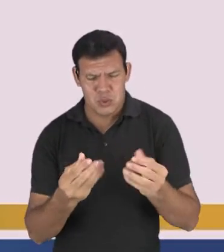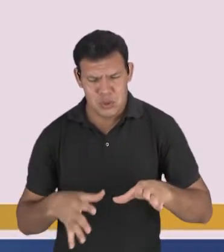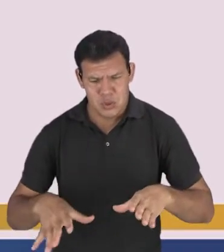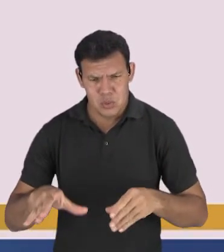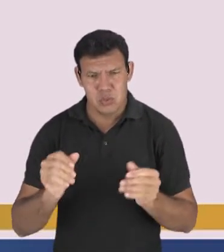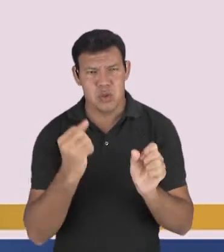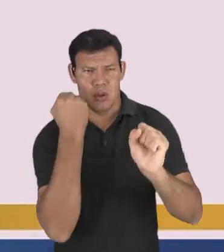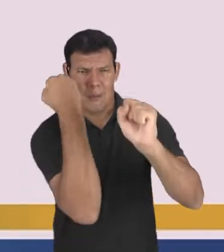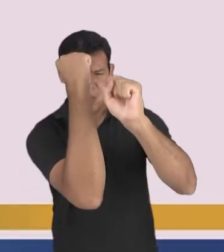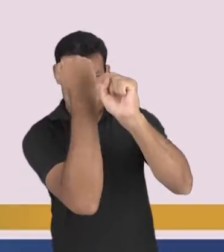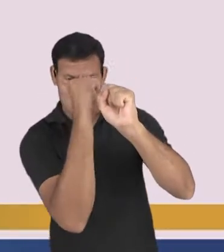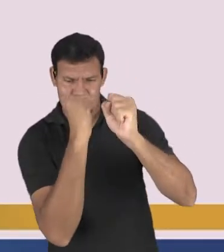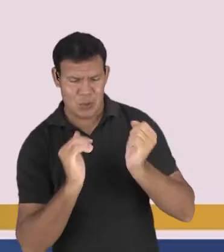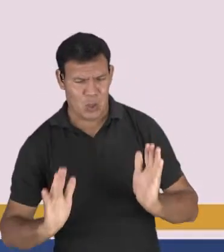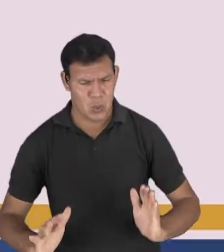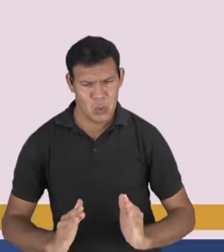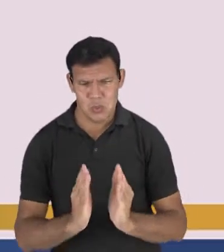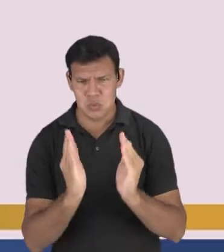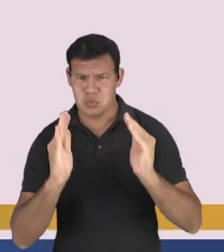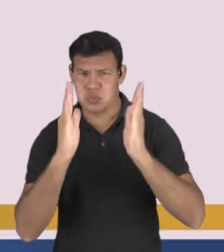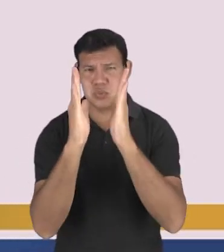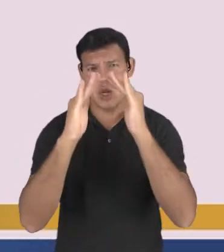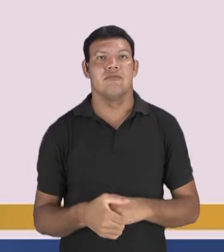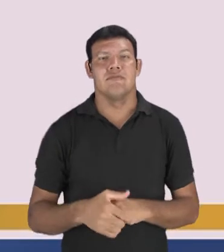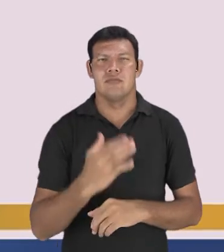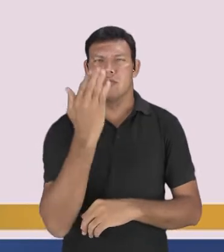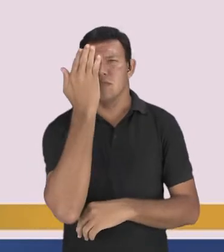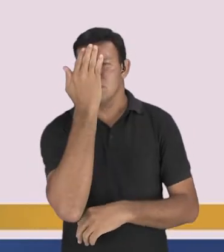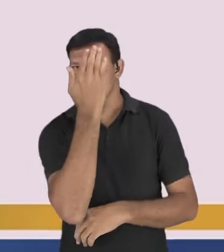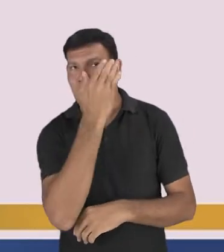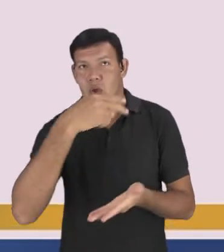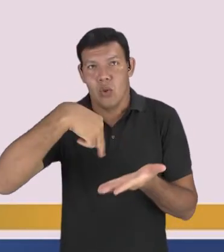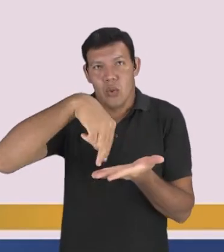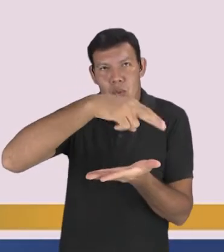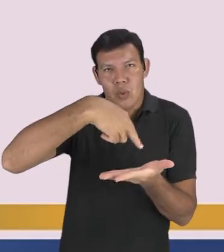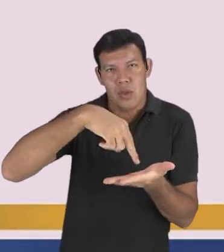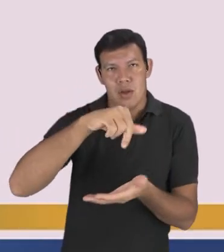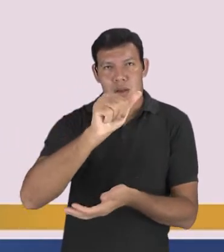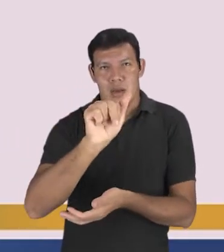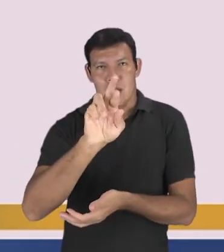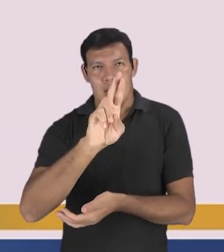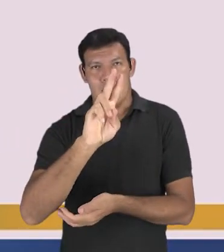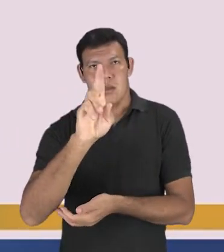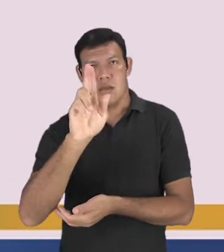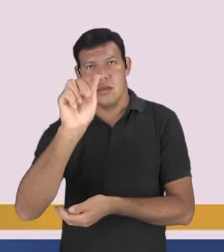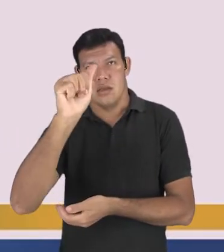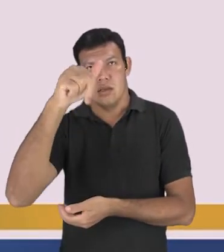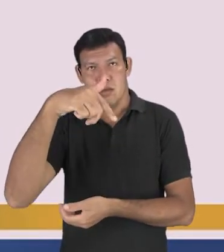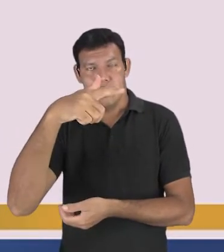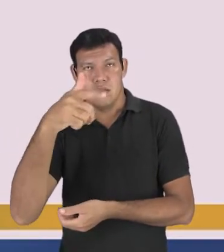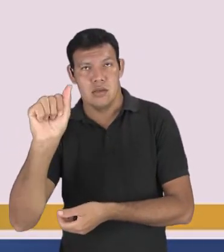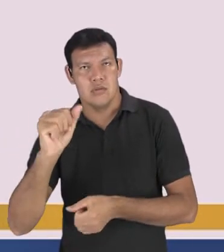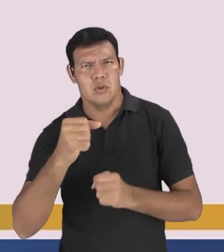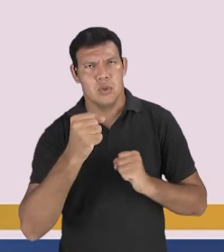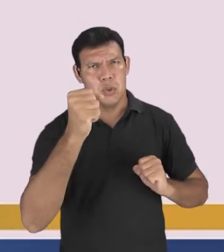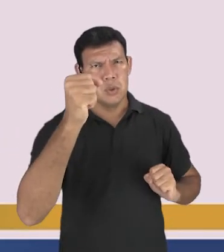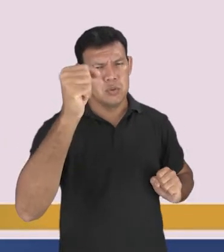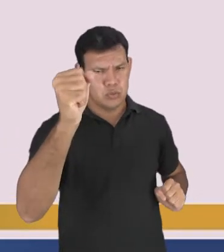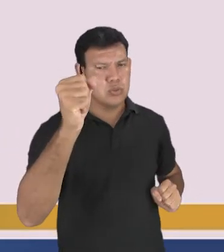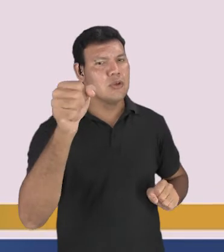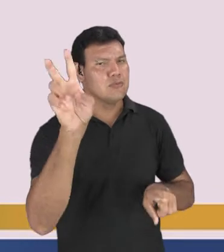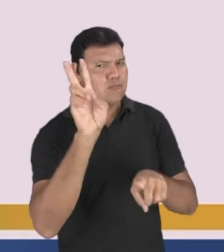nossa formação. Eu quero mostrar para vocês aqui nesse slide uma foto de uma família de imigrantes do século